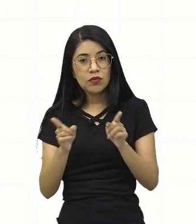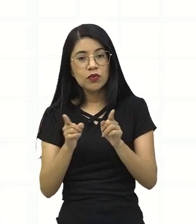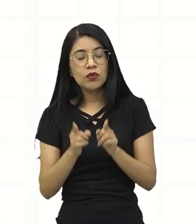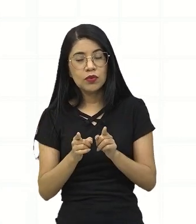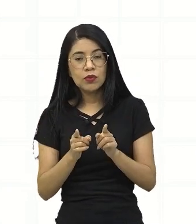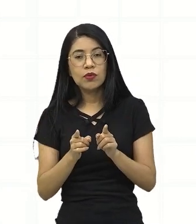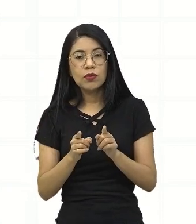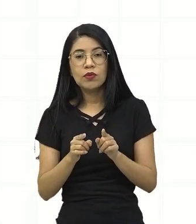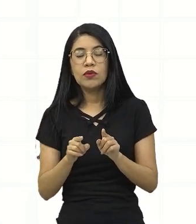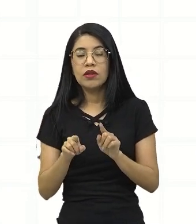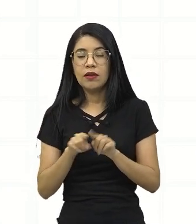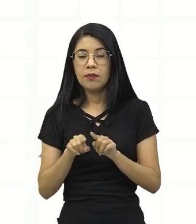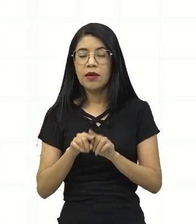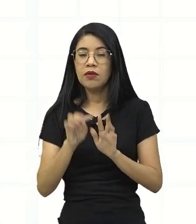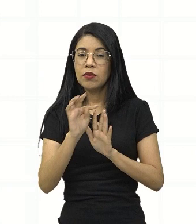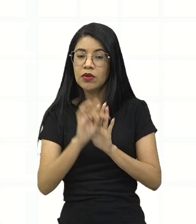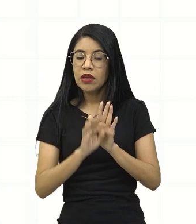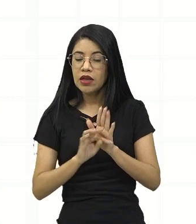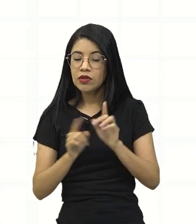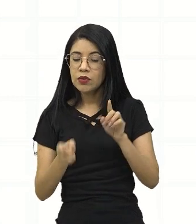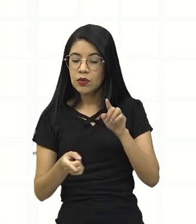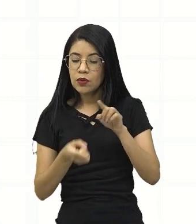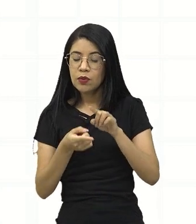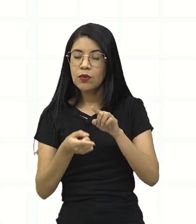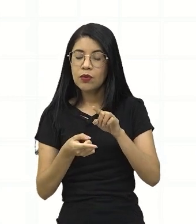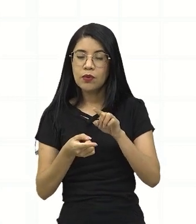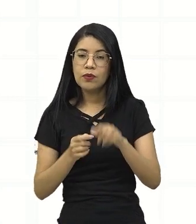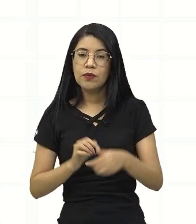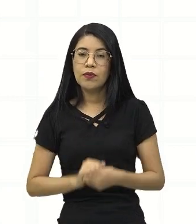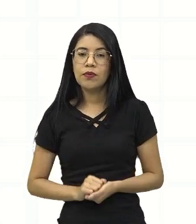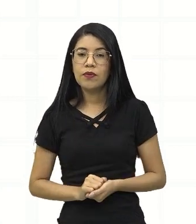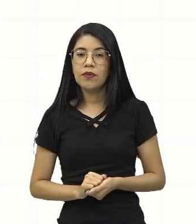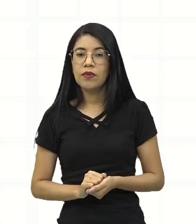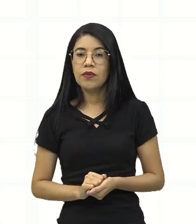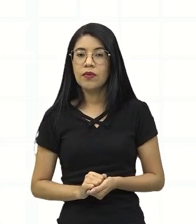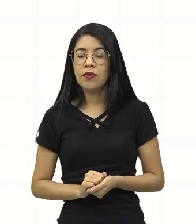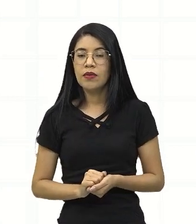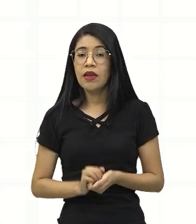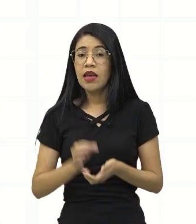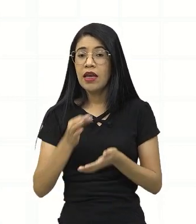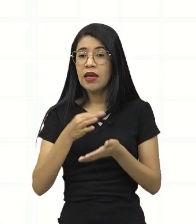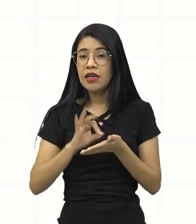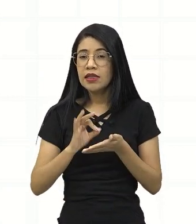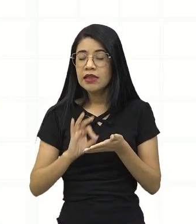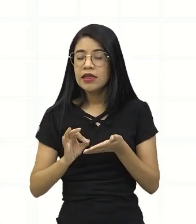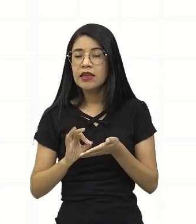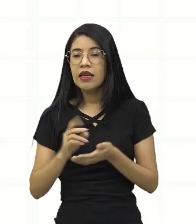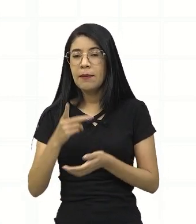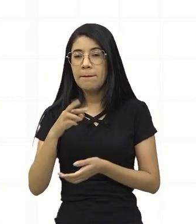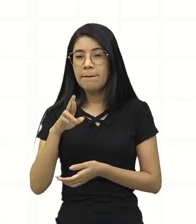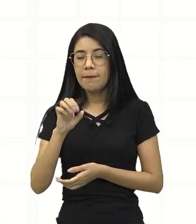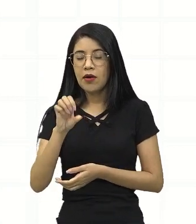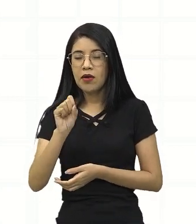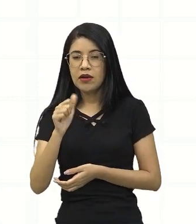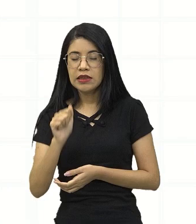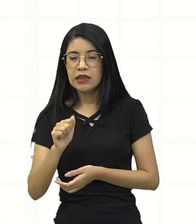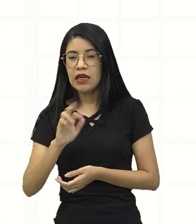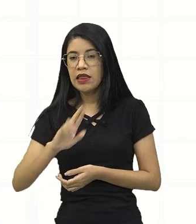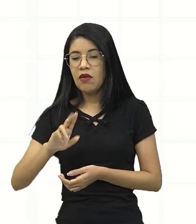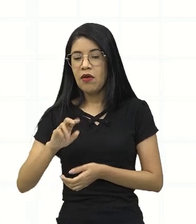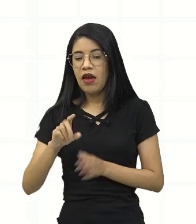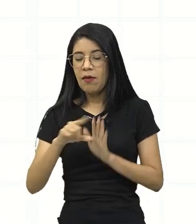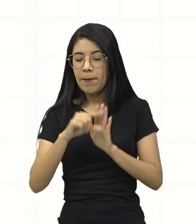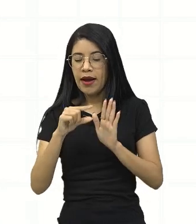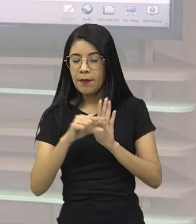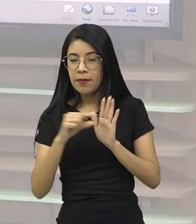gênero textual curto, de extensão curta, e é escrita em prosa, não é em verso. Assim como o miniconto,